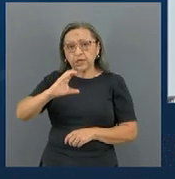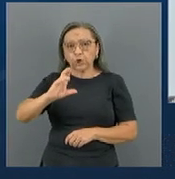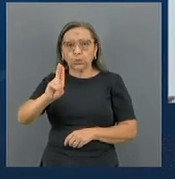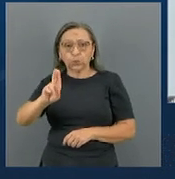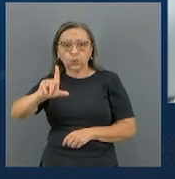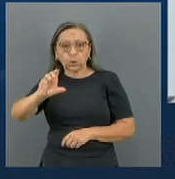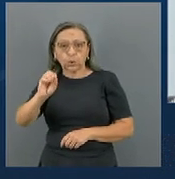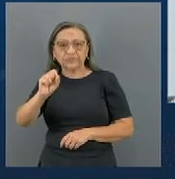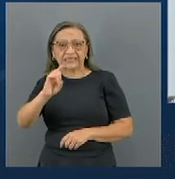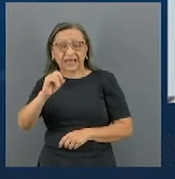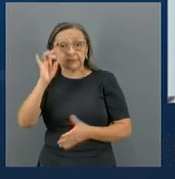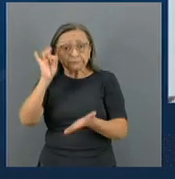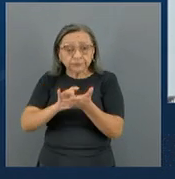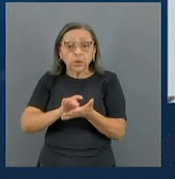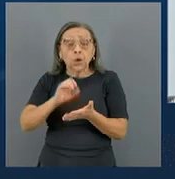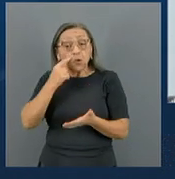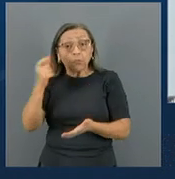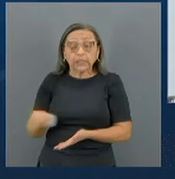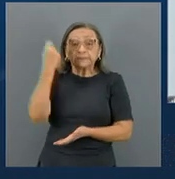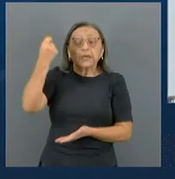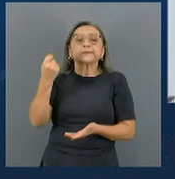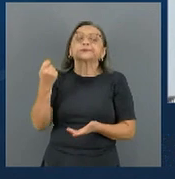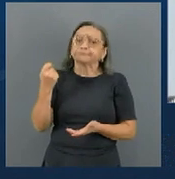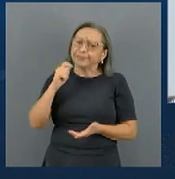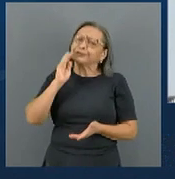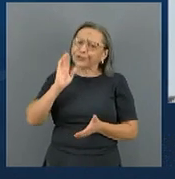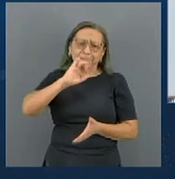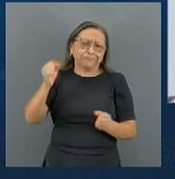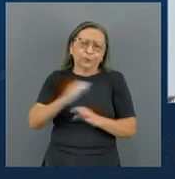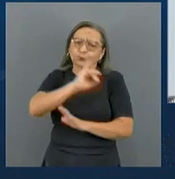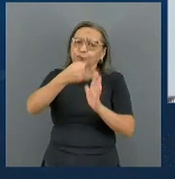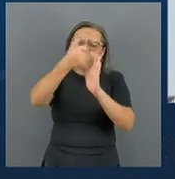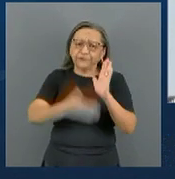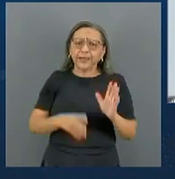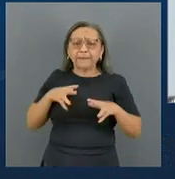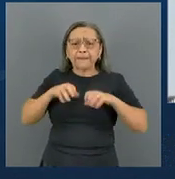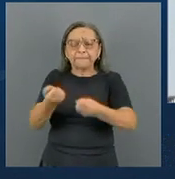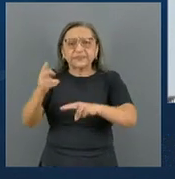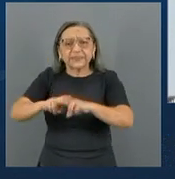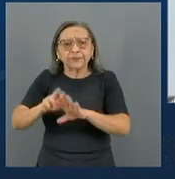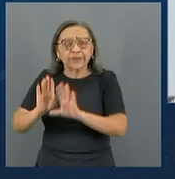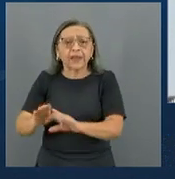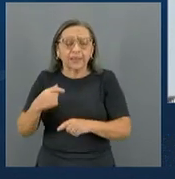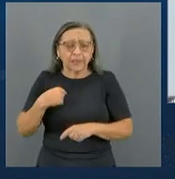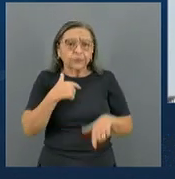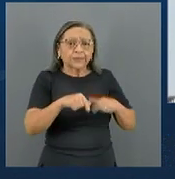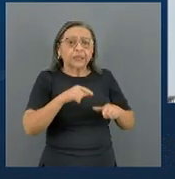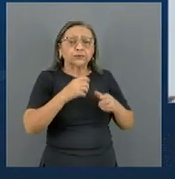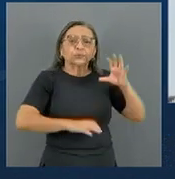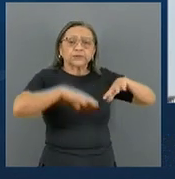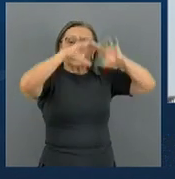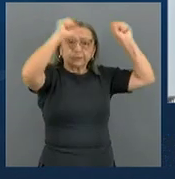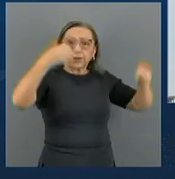pode justificar uma prisão cautelar. Como eu referi, eu atuo perante o Tribunal Regional Federal da 4ª Região, e agora,